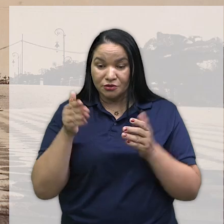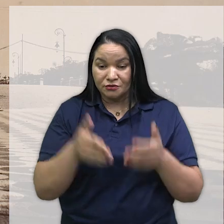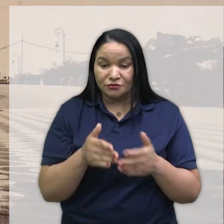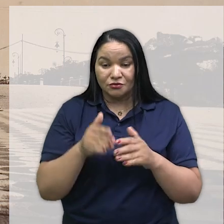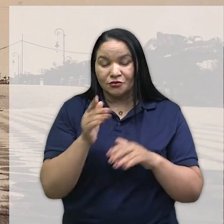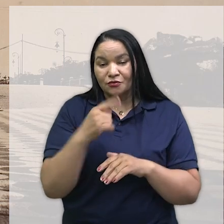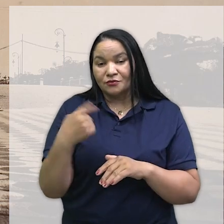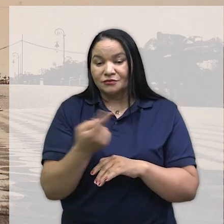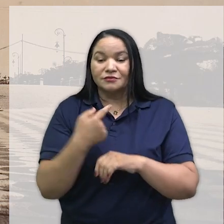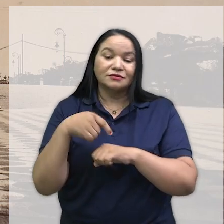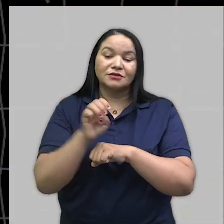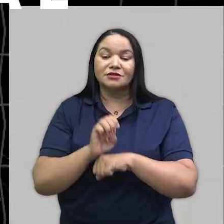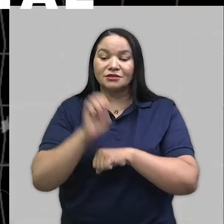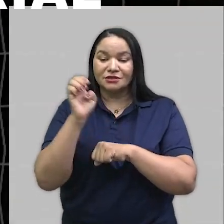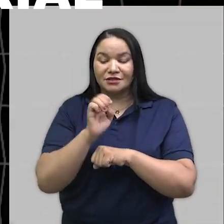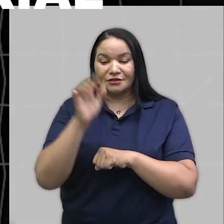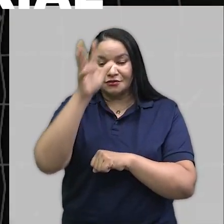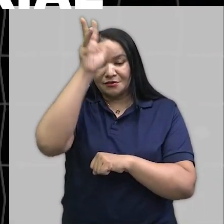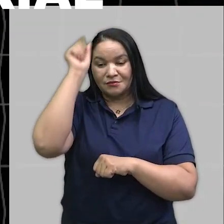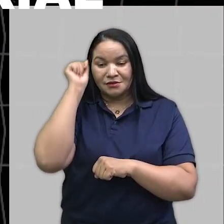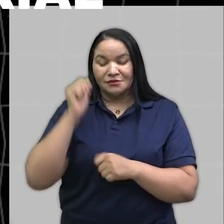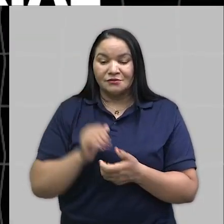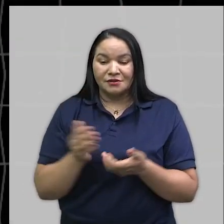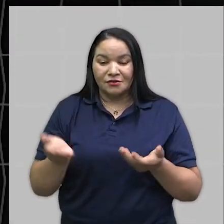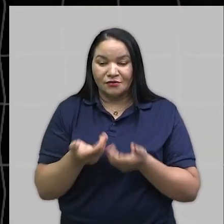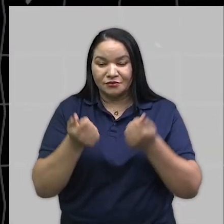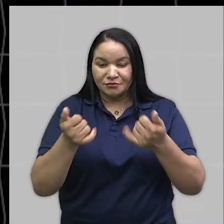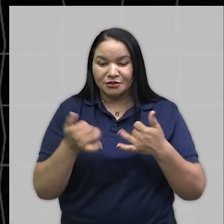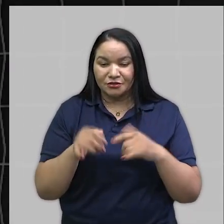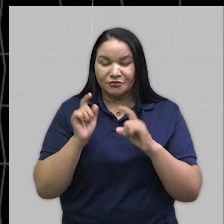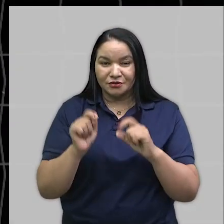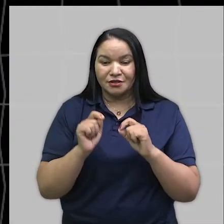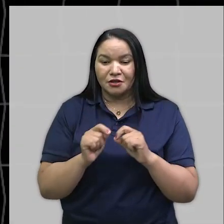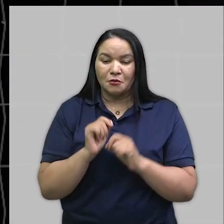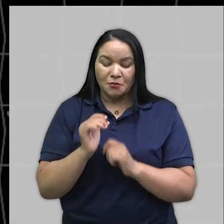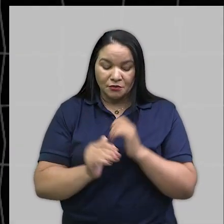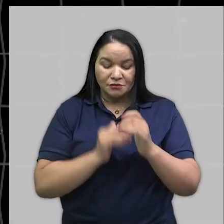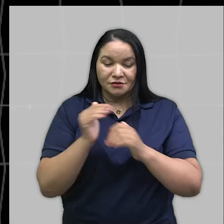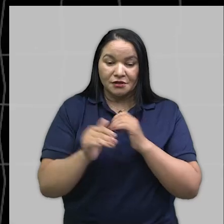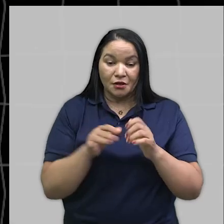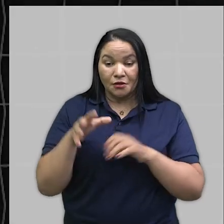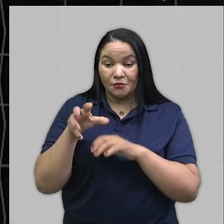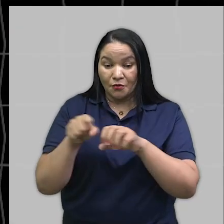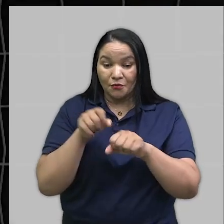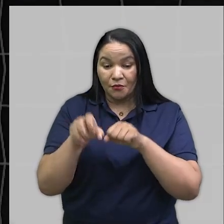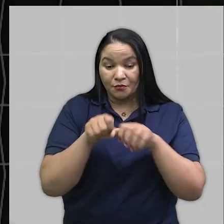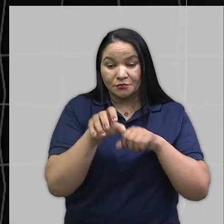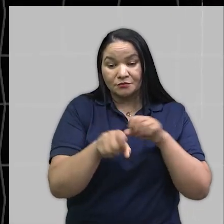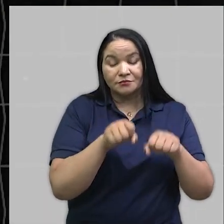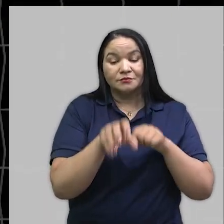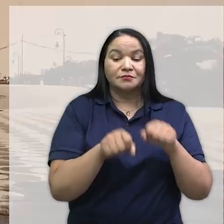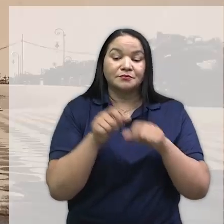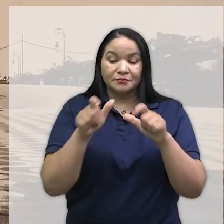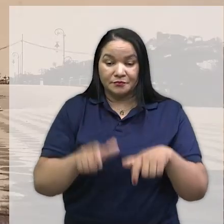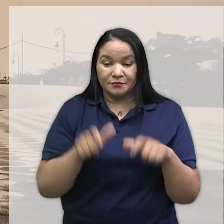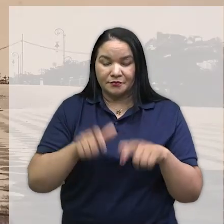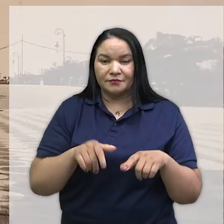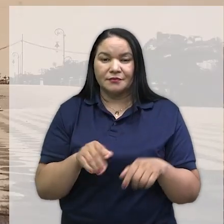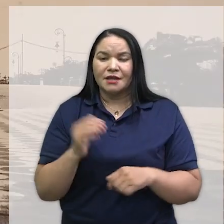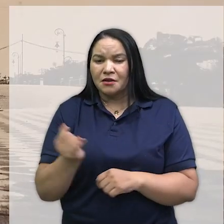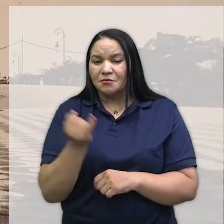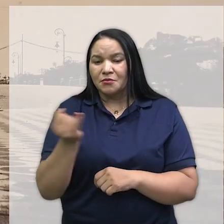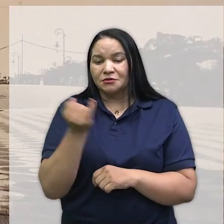nosso estado do Amazonas. Vamos citar um pouquinho o processo de ocupação territorial dessa região. É